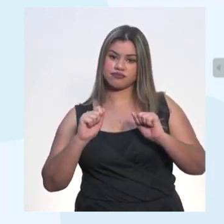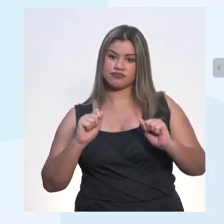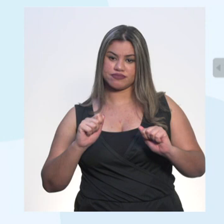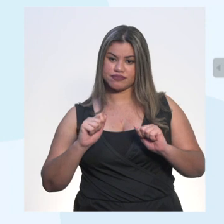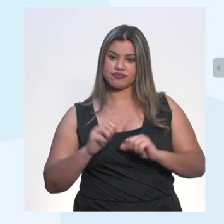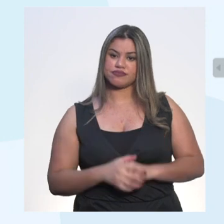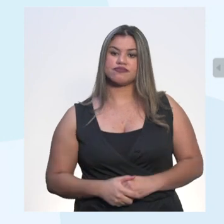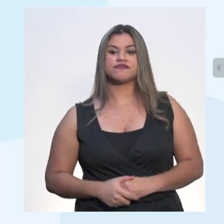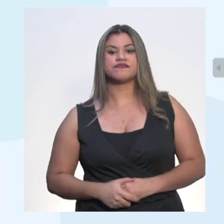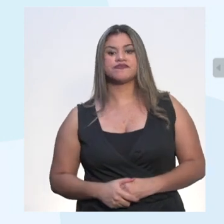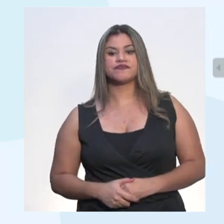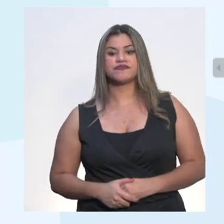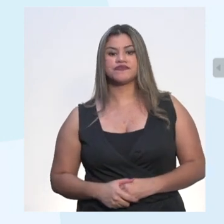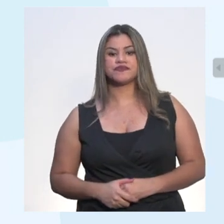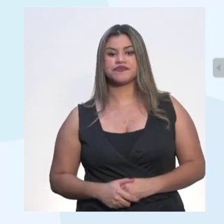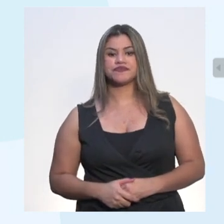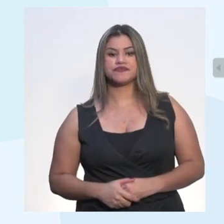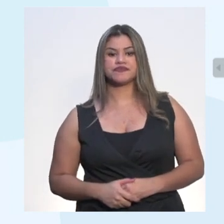Ao ano.